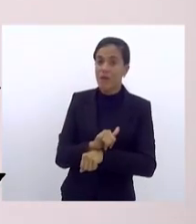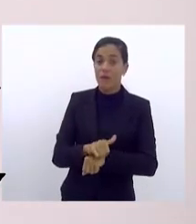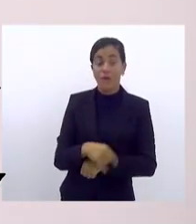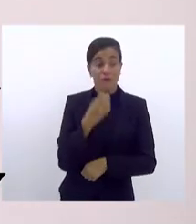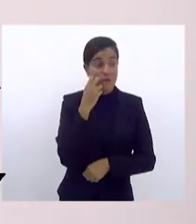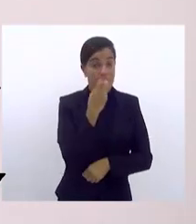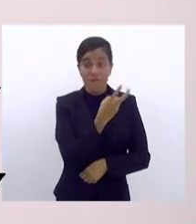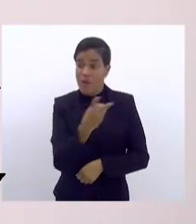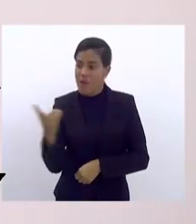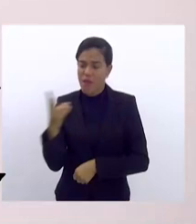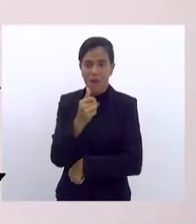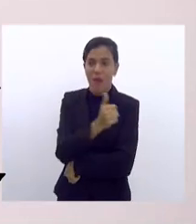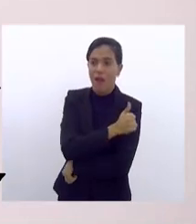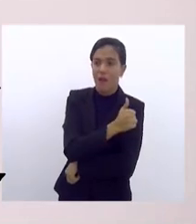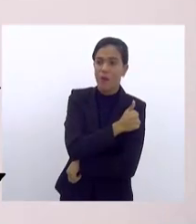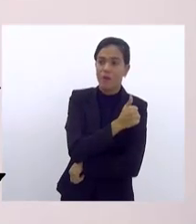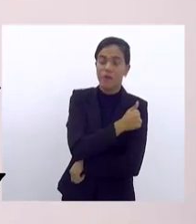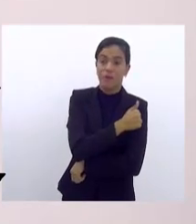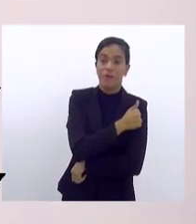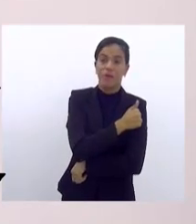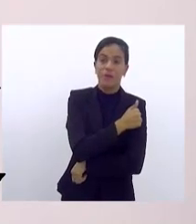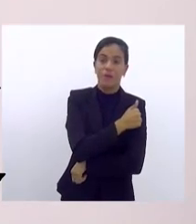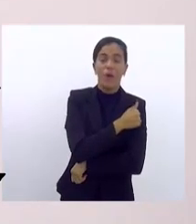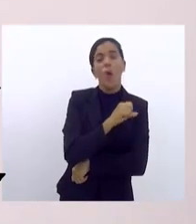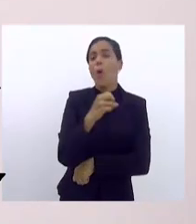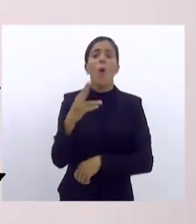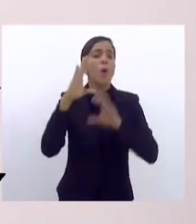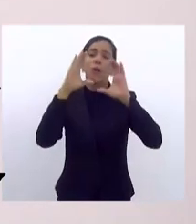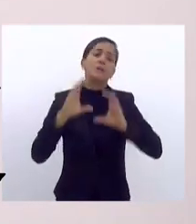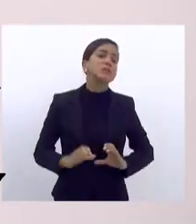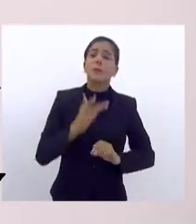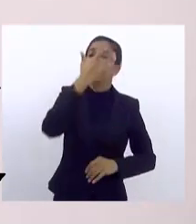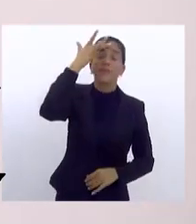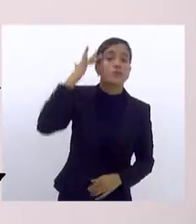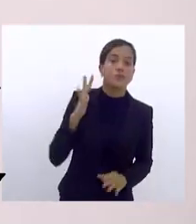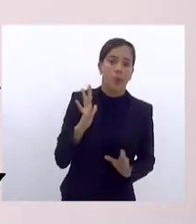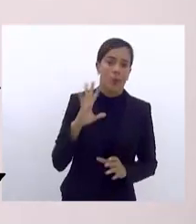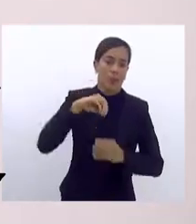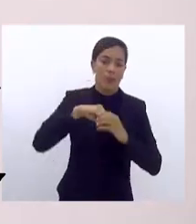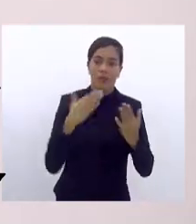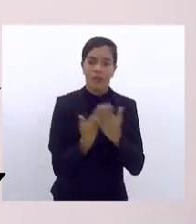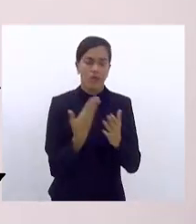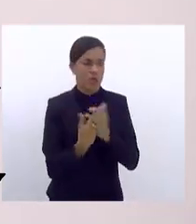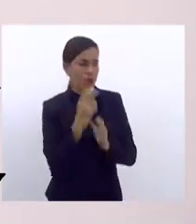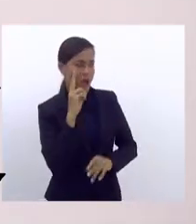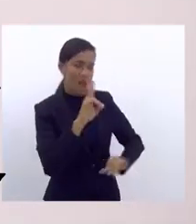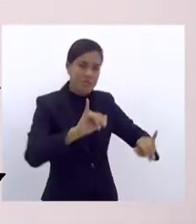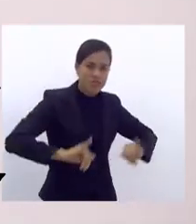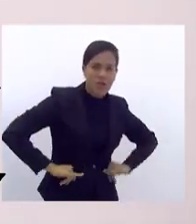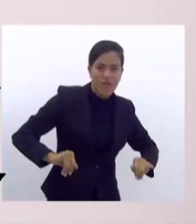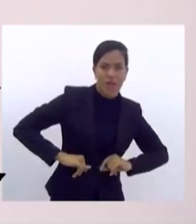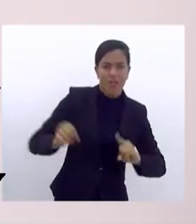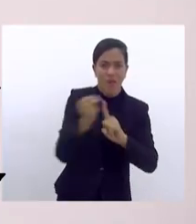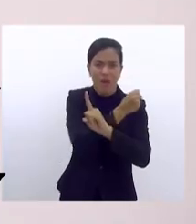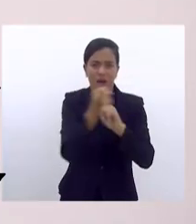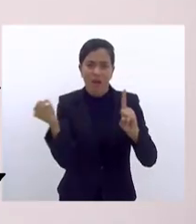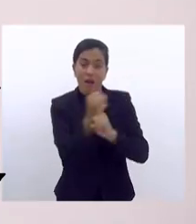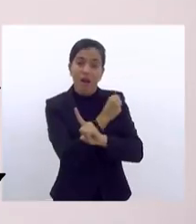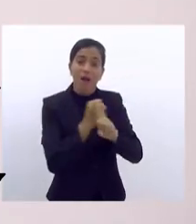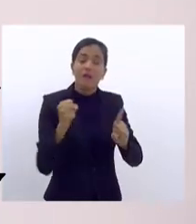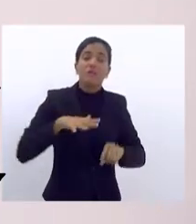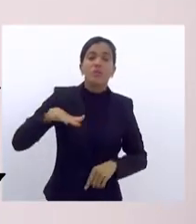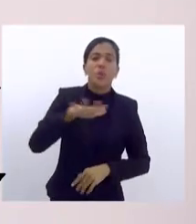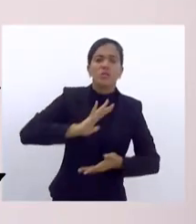um aluno ou um cidadão uma pessoa naquela escola sofrendo qualquer situação de abuso qualquer situação